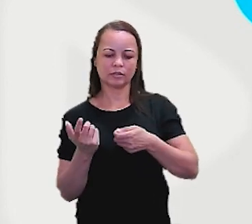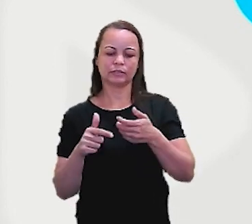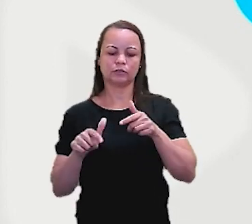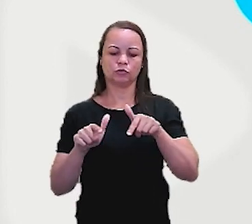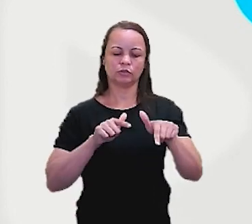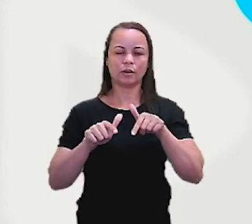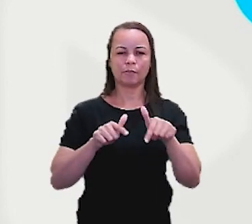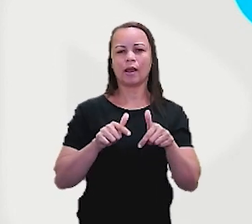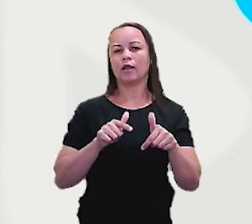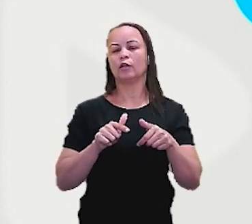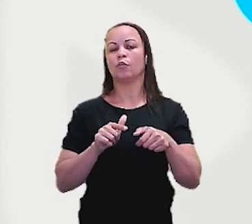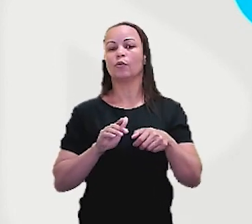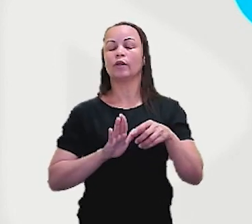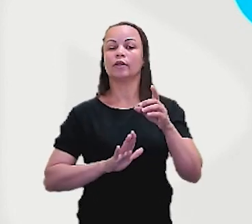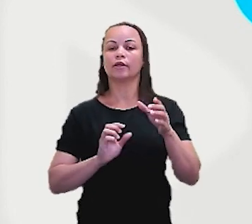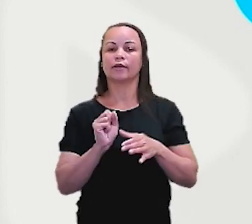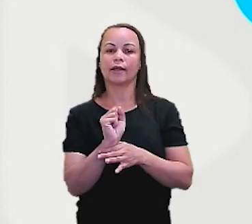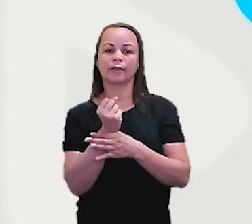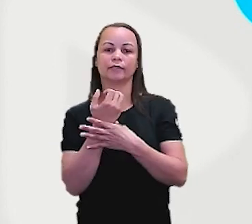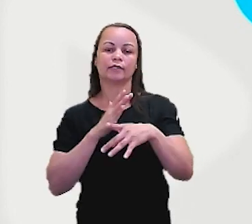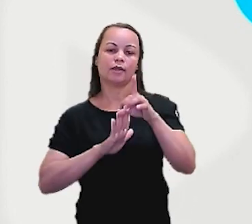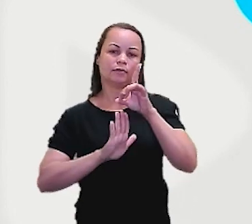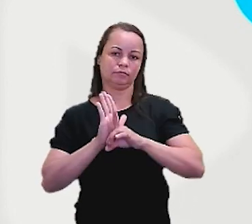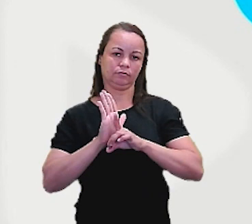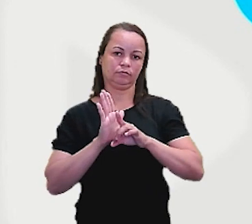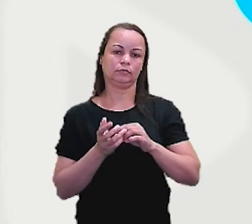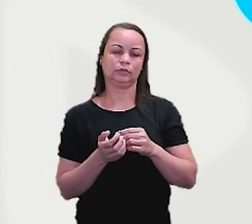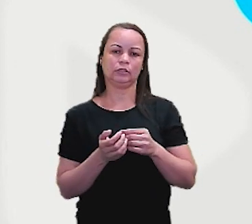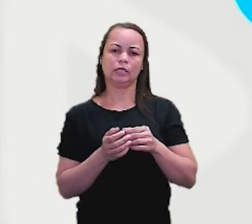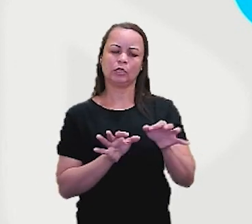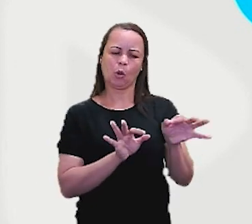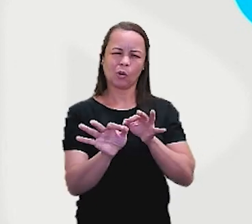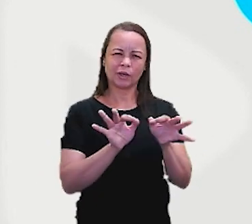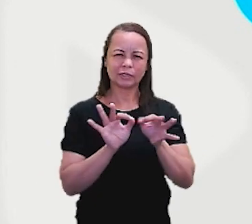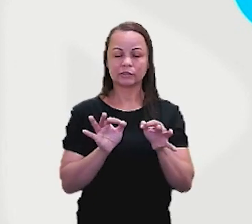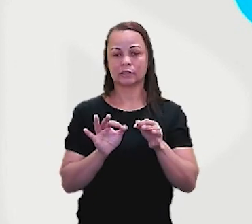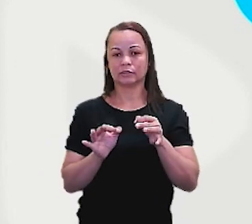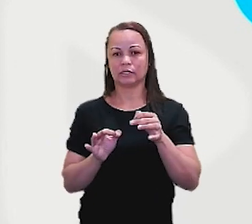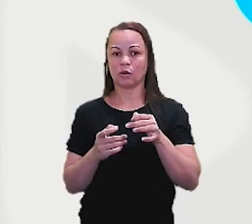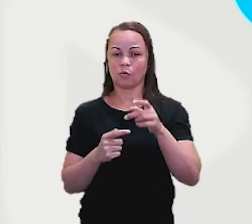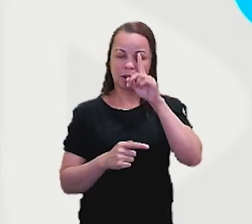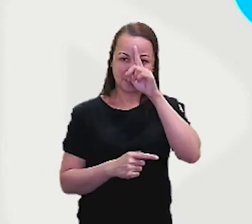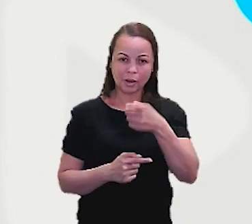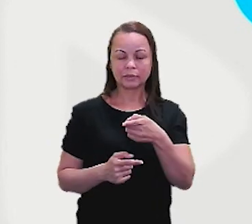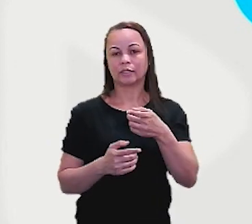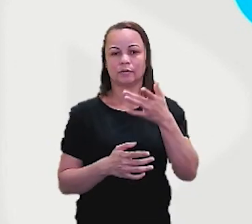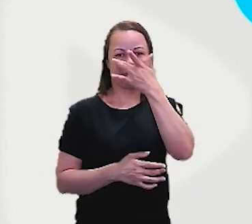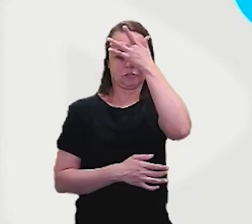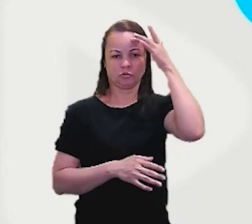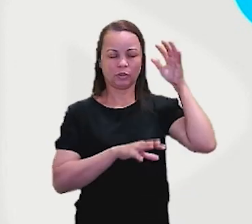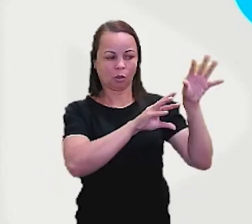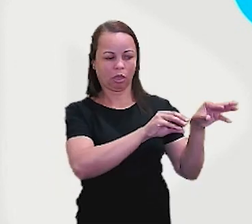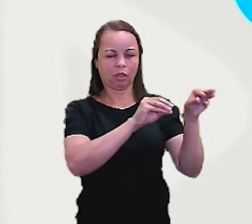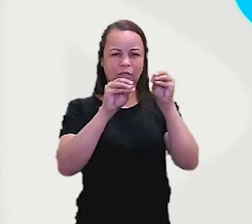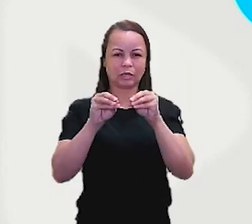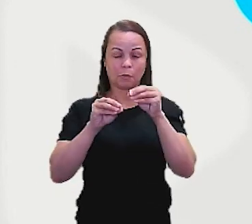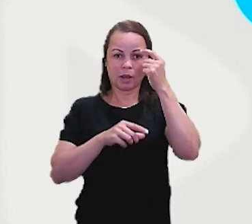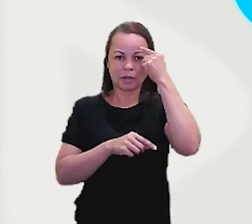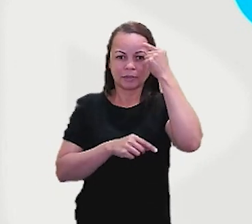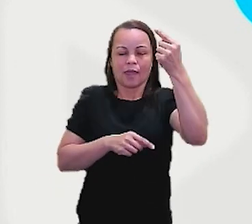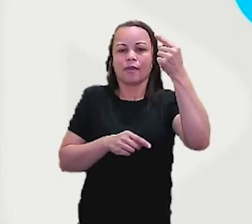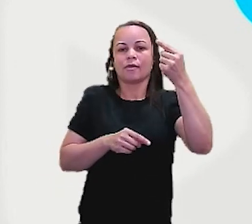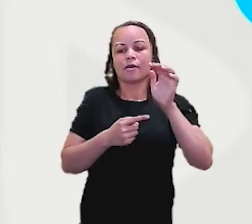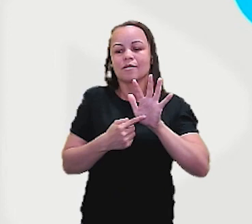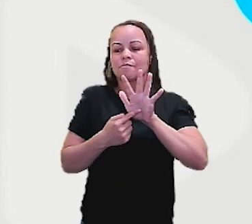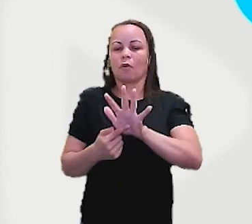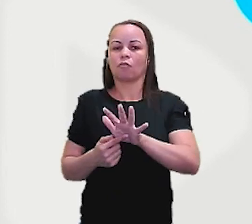de trabalho e garantia de direitos. Muitas dessas organizações eram comandadas por imigrantes que trouxeram novas ideias que